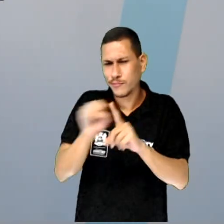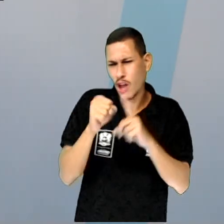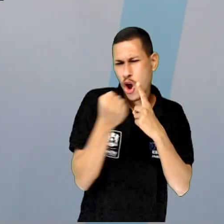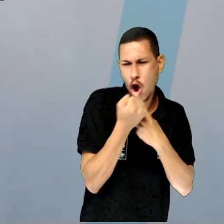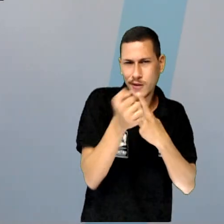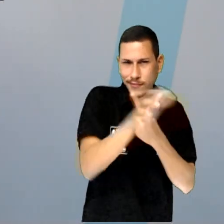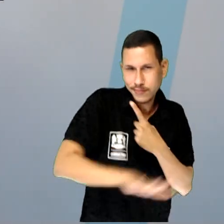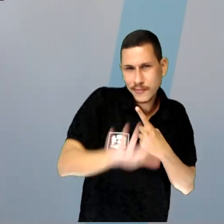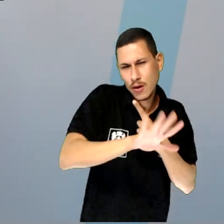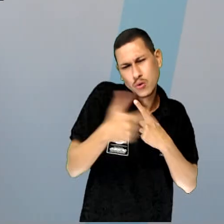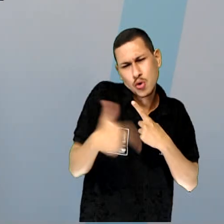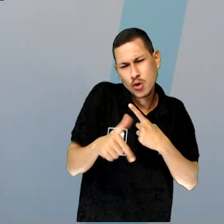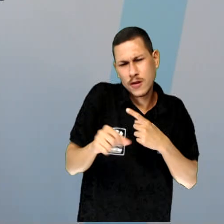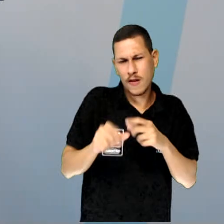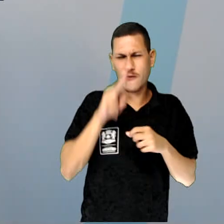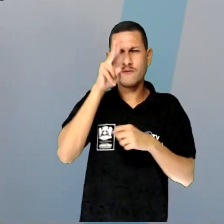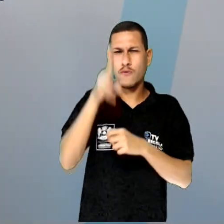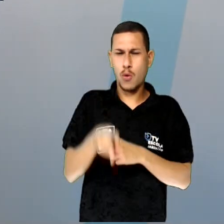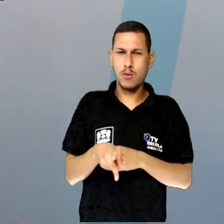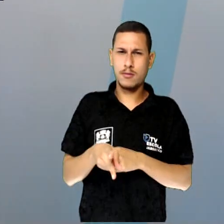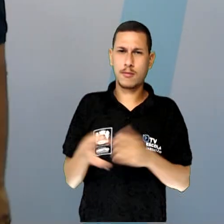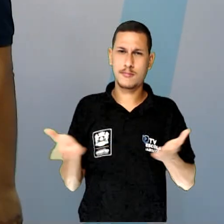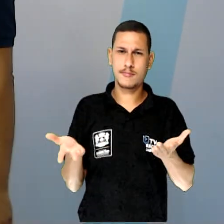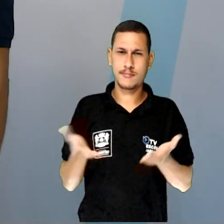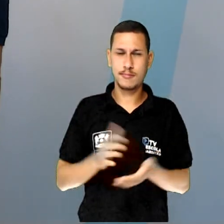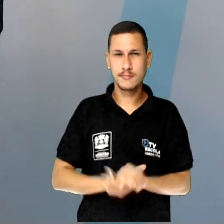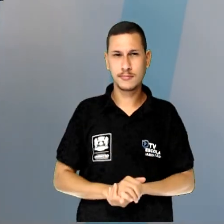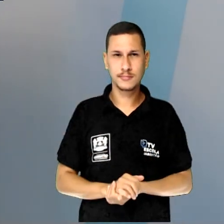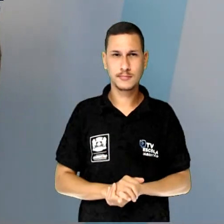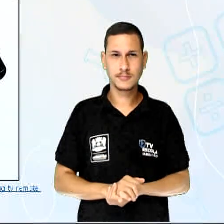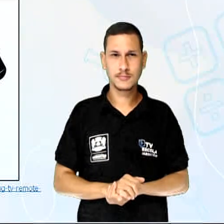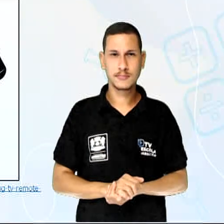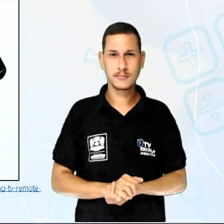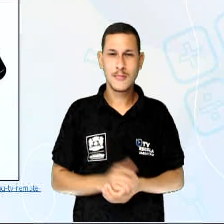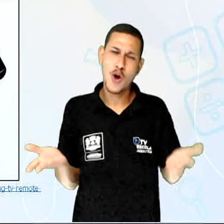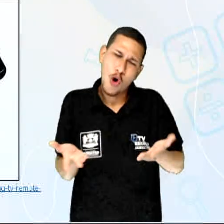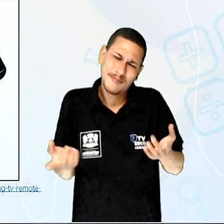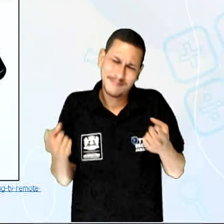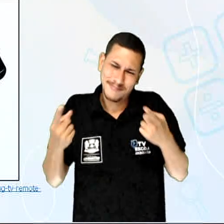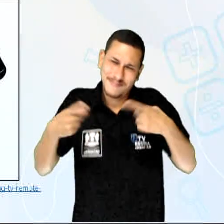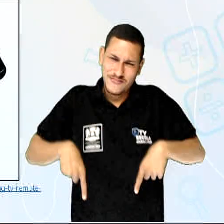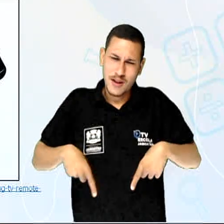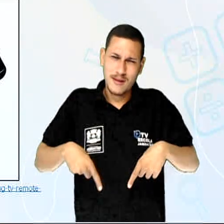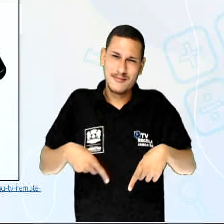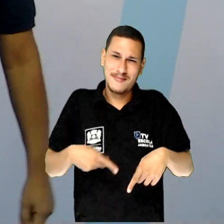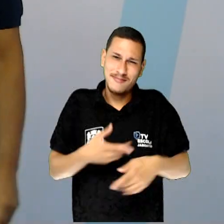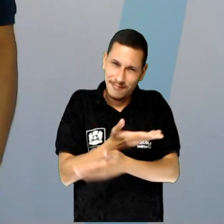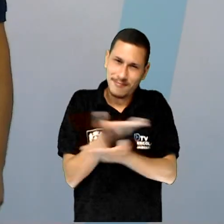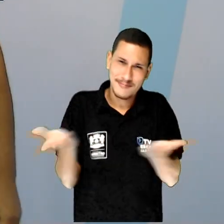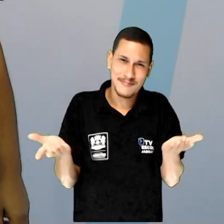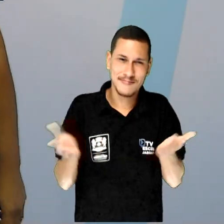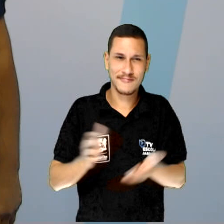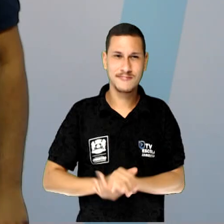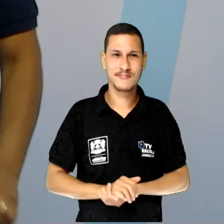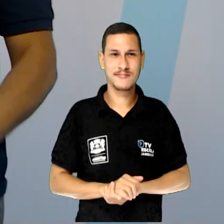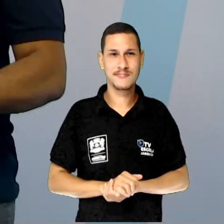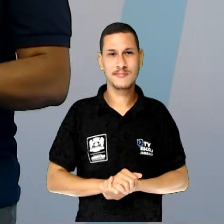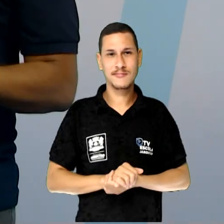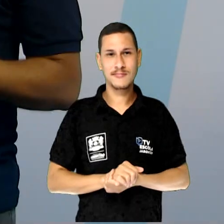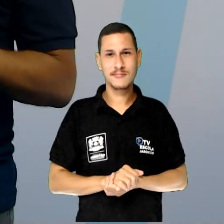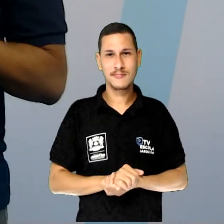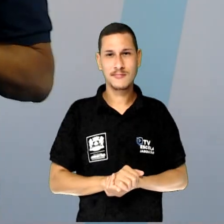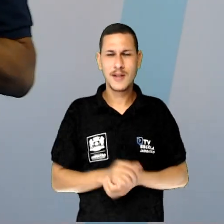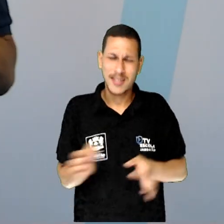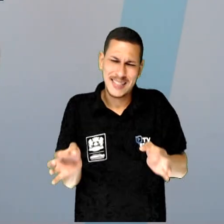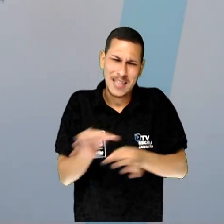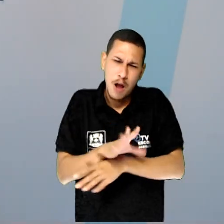tinham mais essa força. Neste último slide aqui, eu vou fazer agora o seu desafio. Para nós encerrarmos